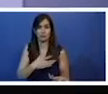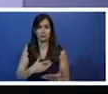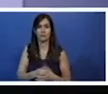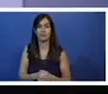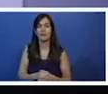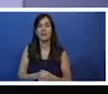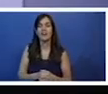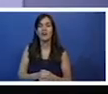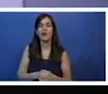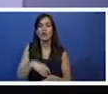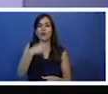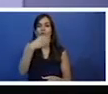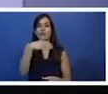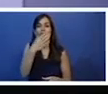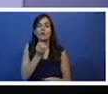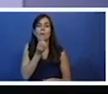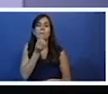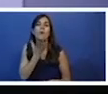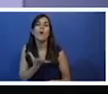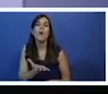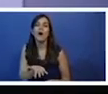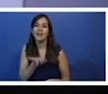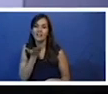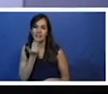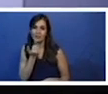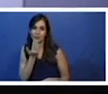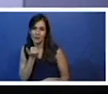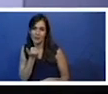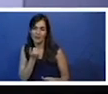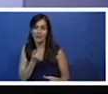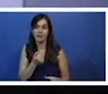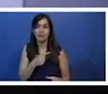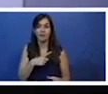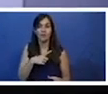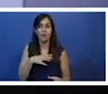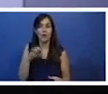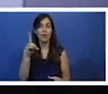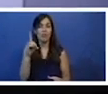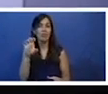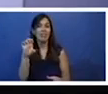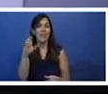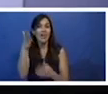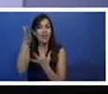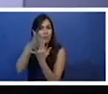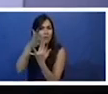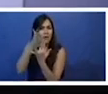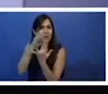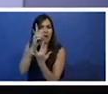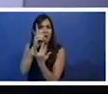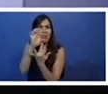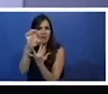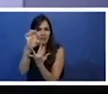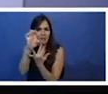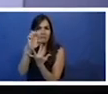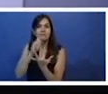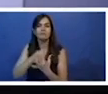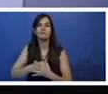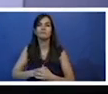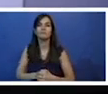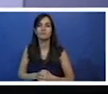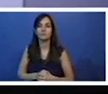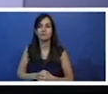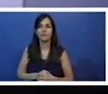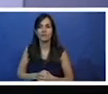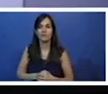boa de comer. Olha só, então nós temos alguns adjetivos, agentes qualificantes,